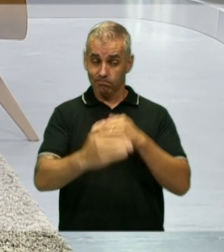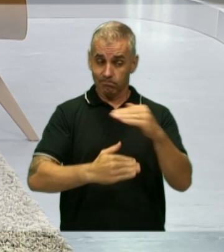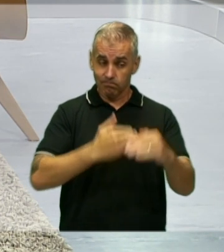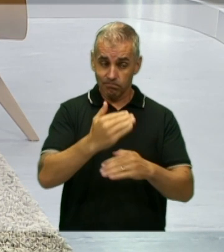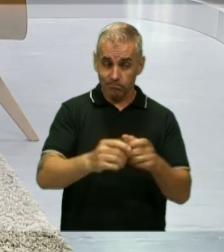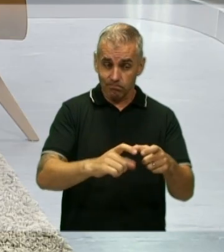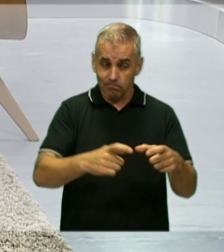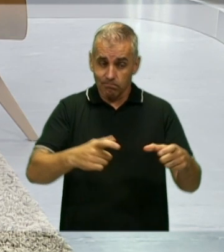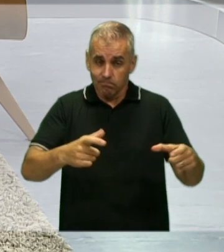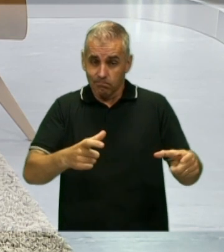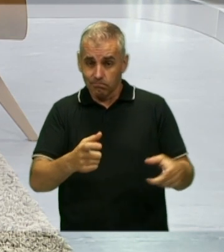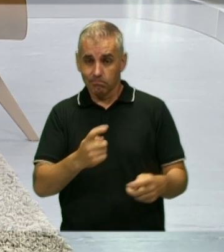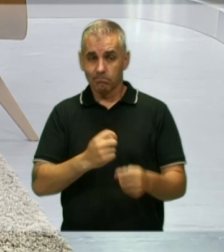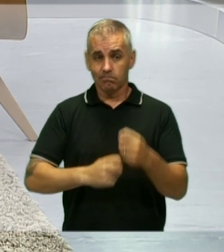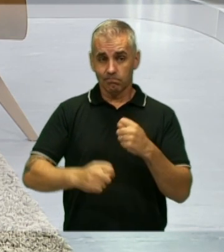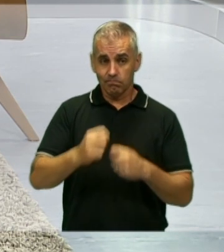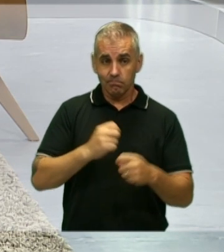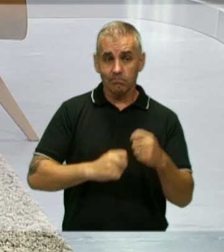cresce economicamente,